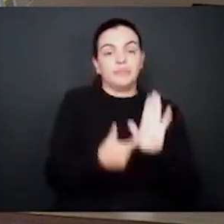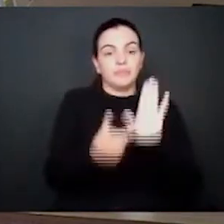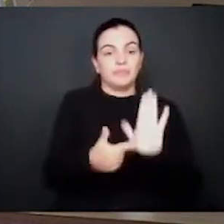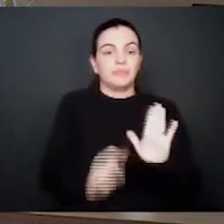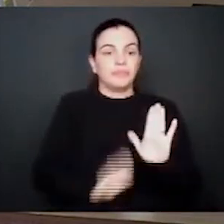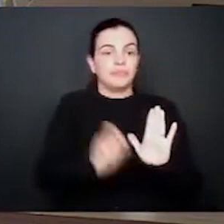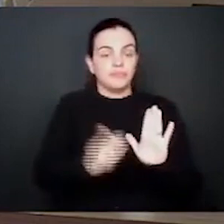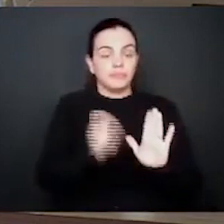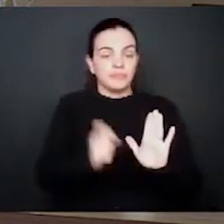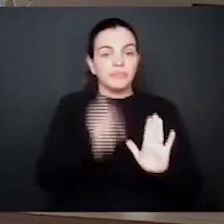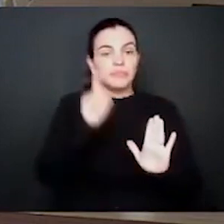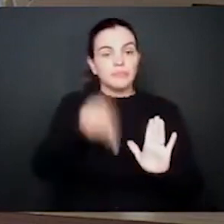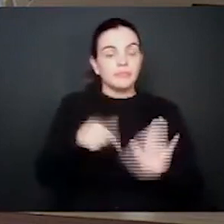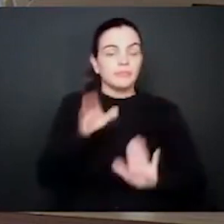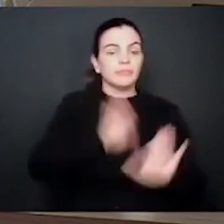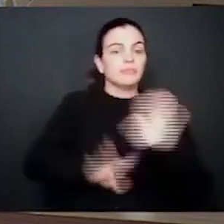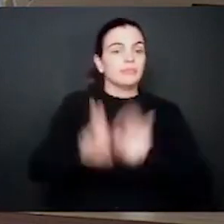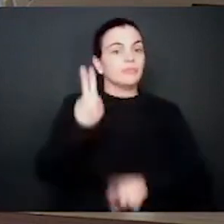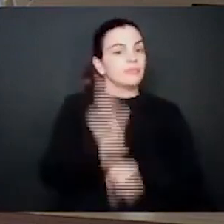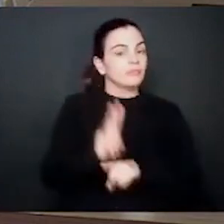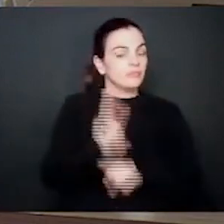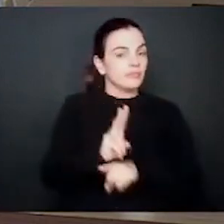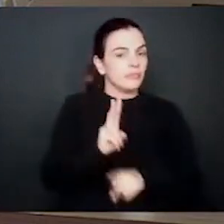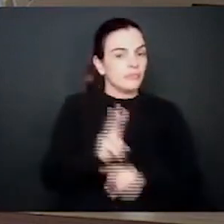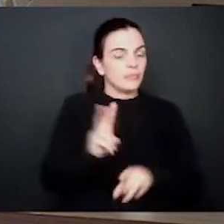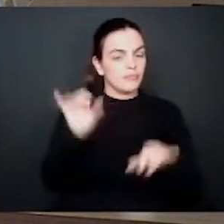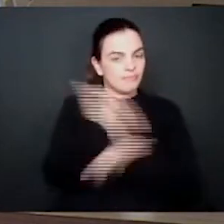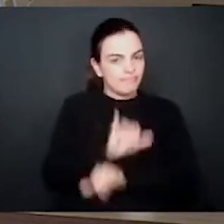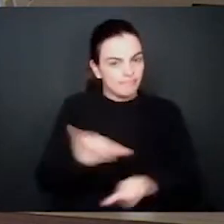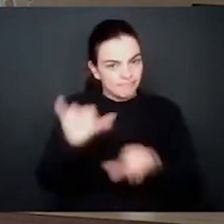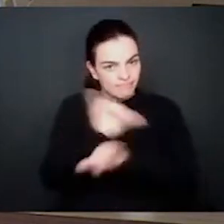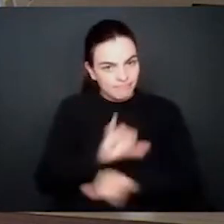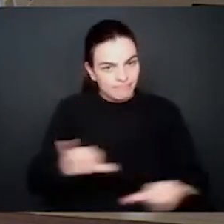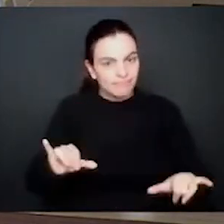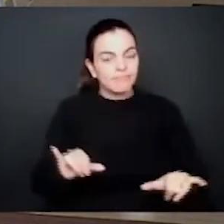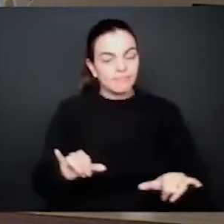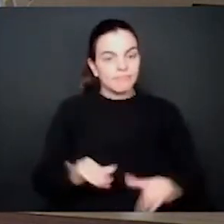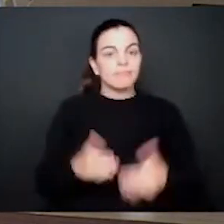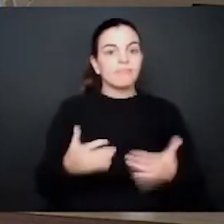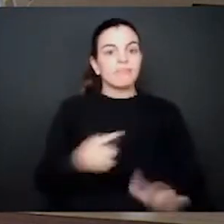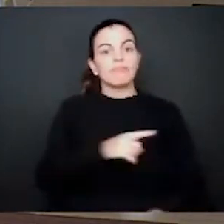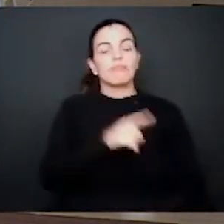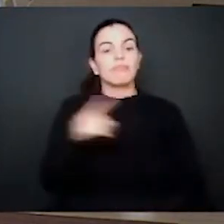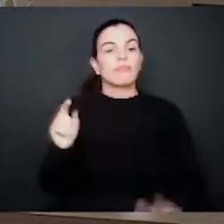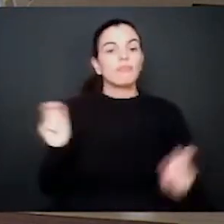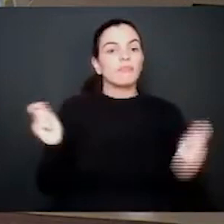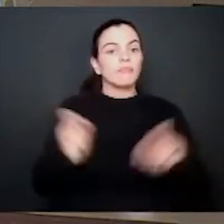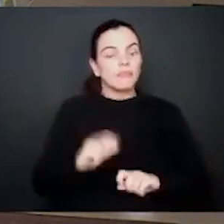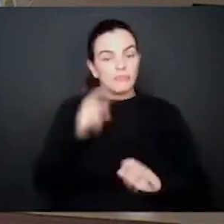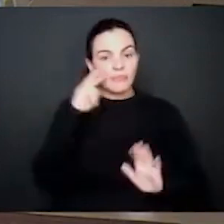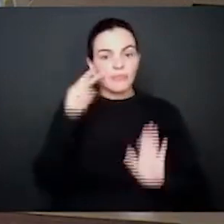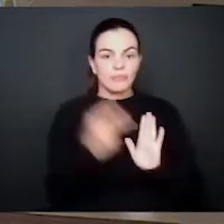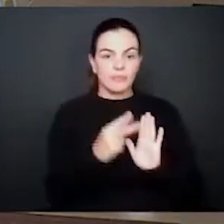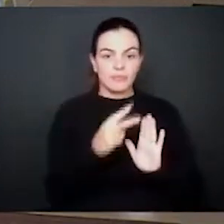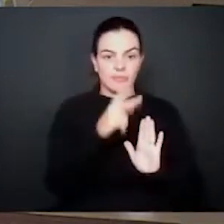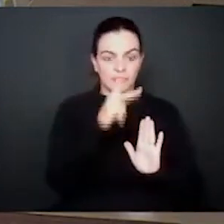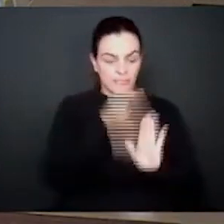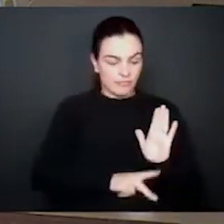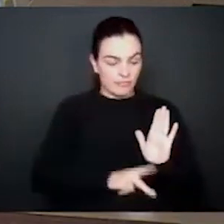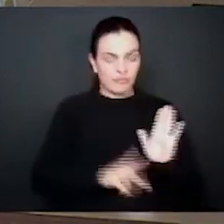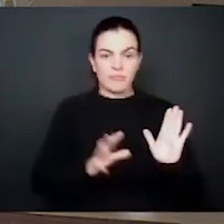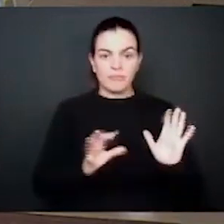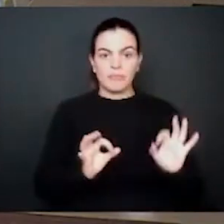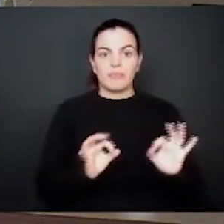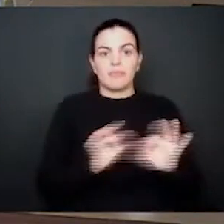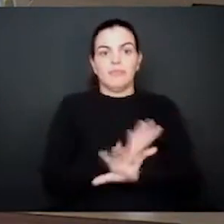campanhas saiam do papel e aconteçam. Então, como vocês puderam ver, é um projeto super completo. Né? Quero parabenizar